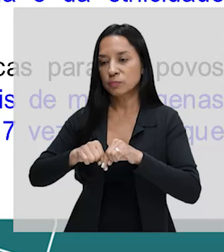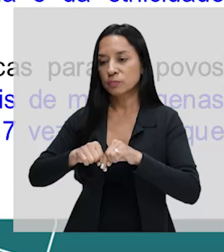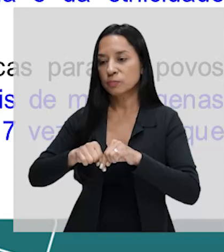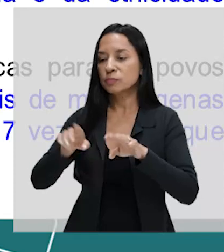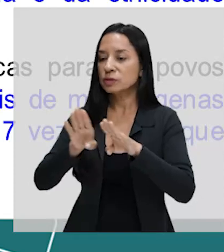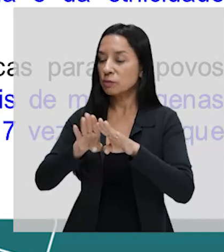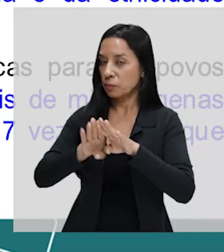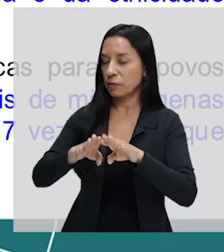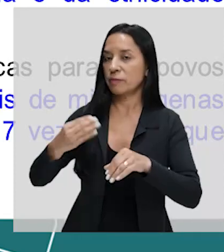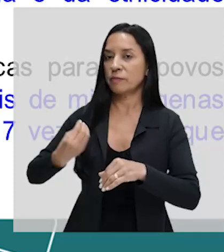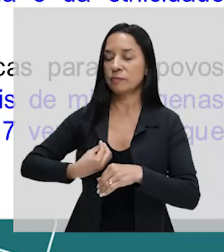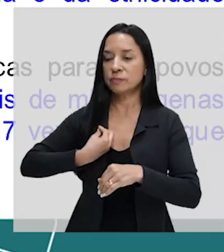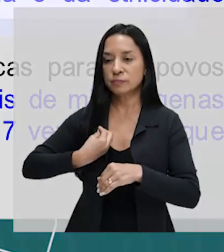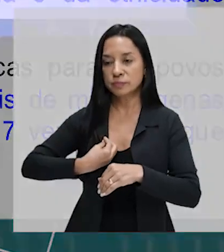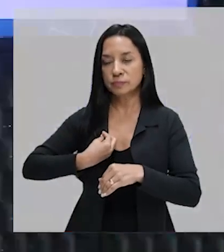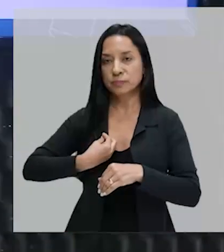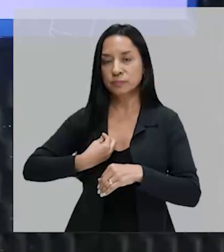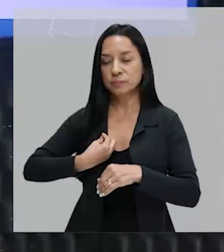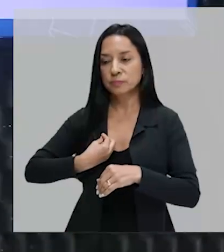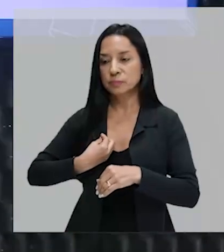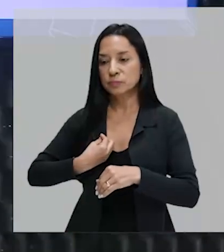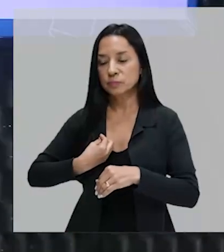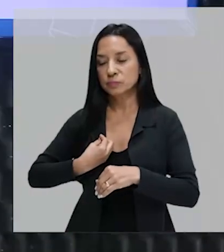tudo, a sua vida está ameaçada.